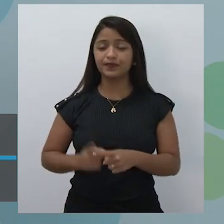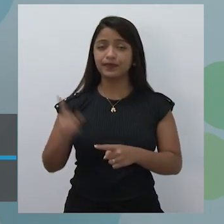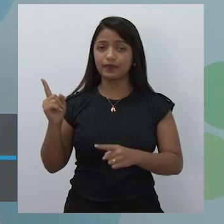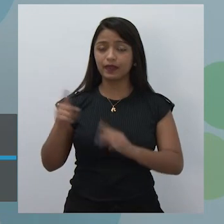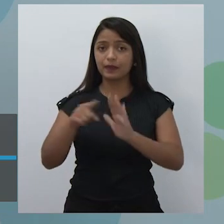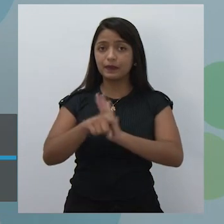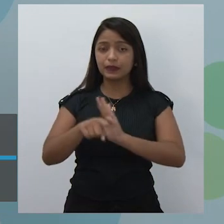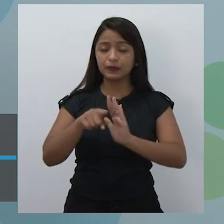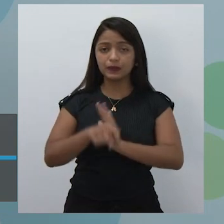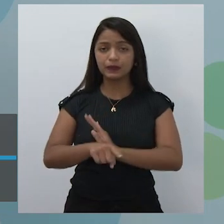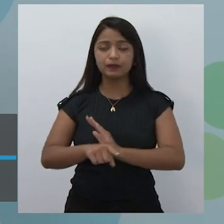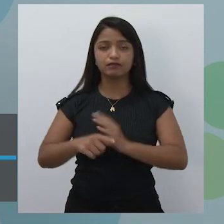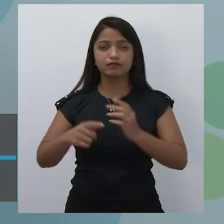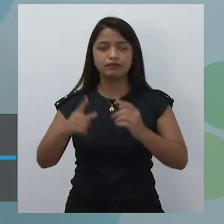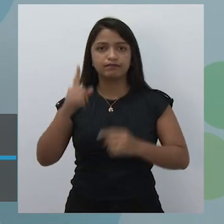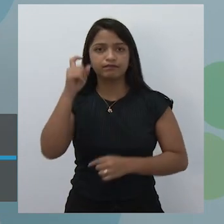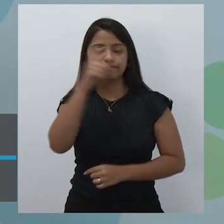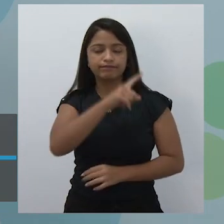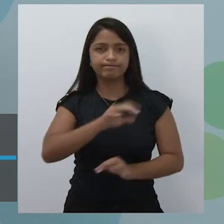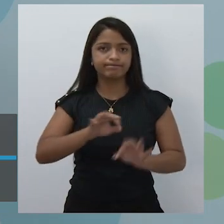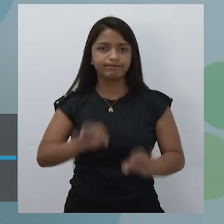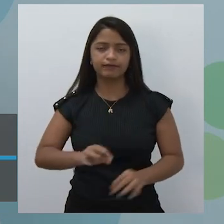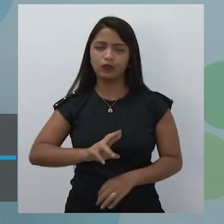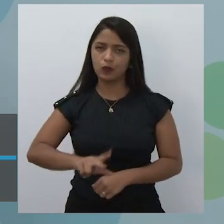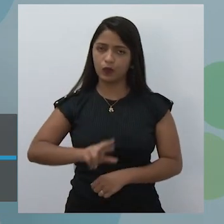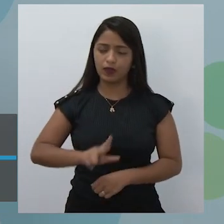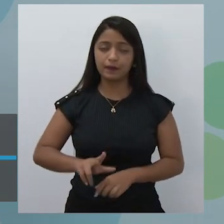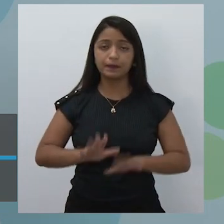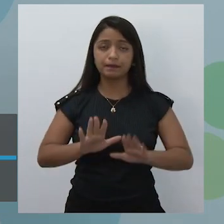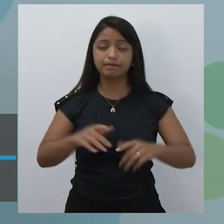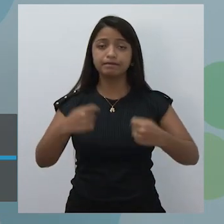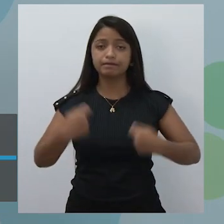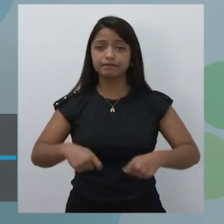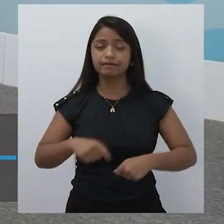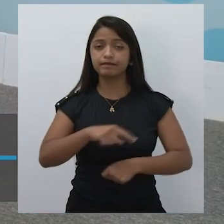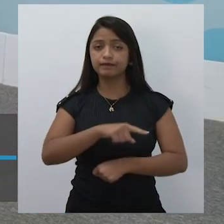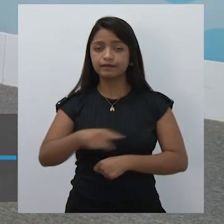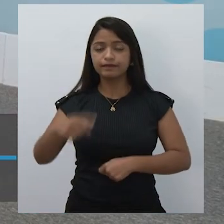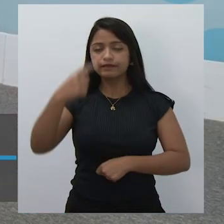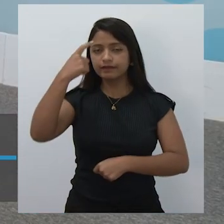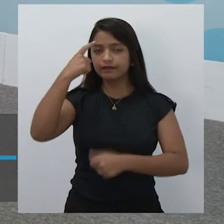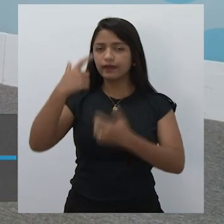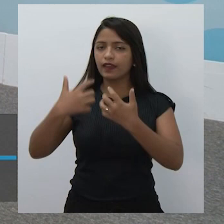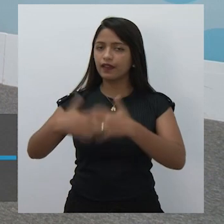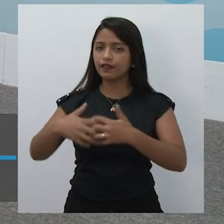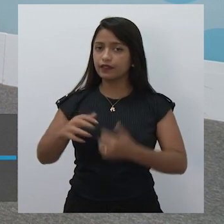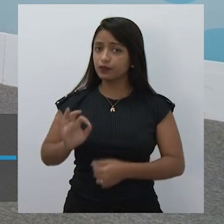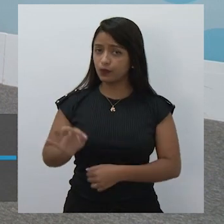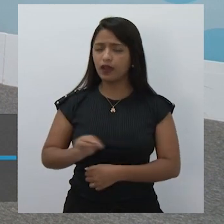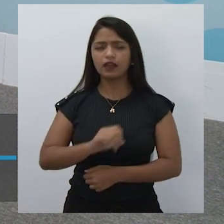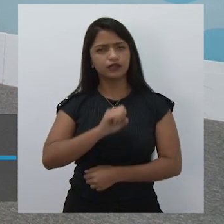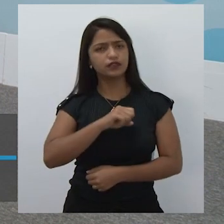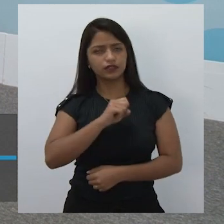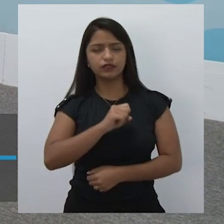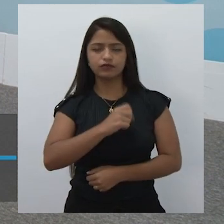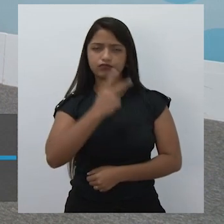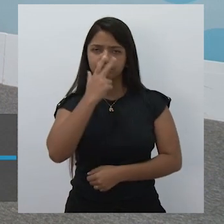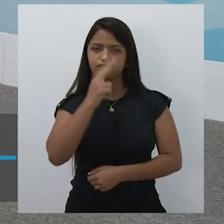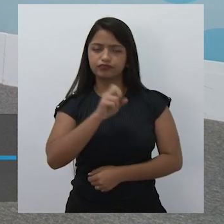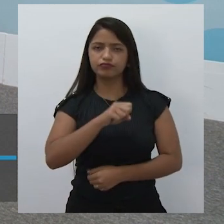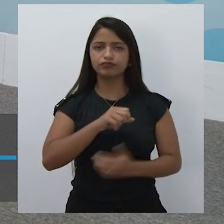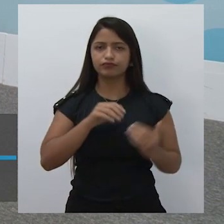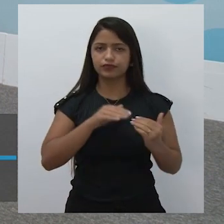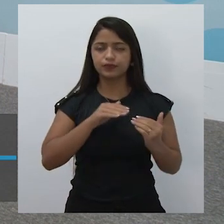são complexas, mas são perguntas que demandam uma reflexão um pouquinho maior, não é, Tânia? Ah, sim, eu imagino que sim.